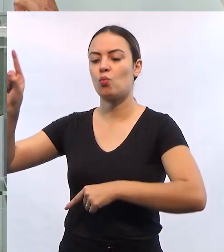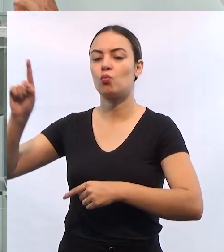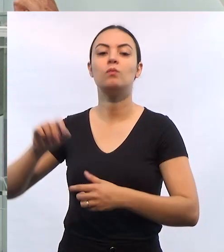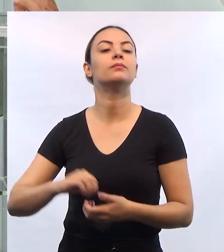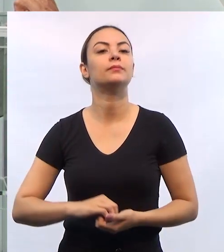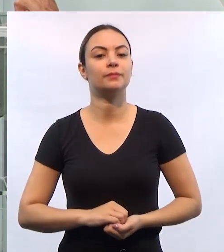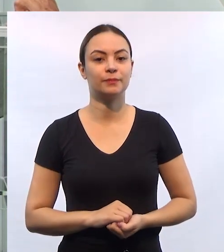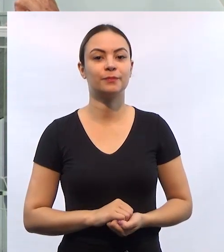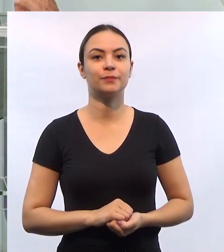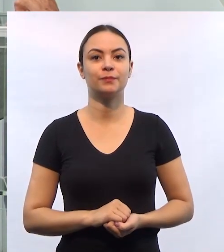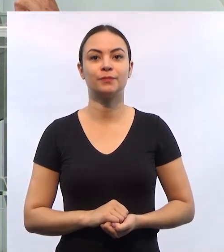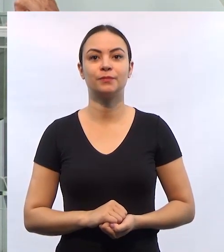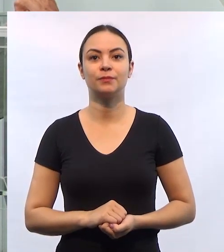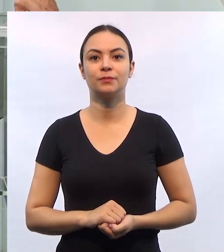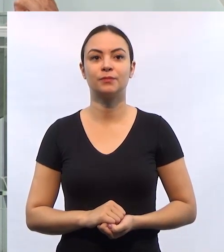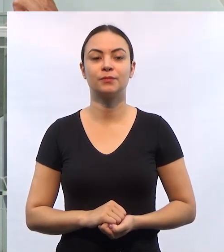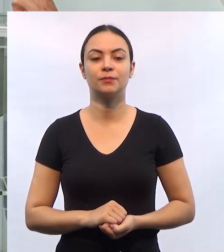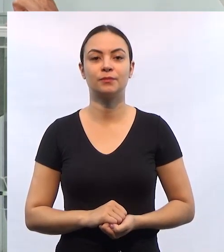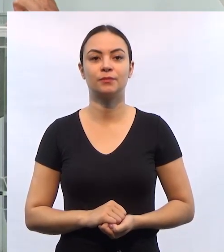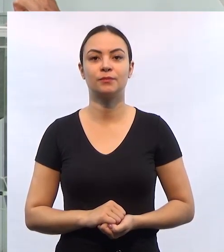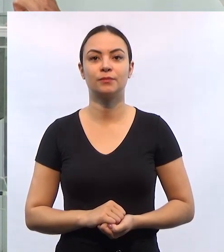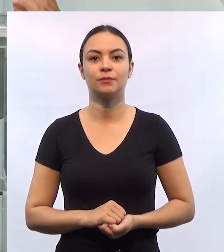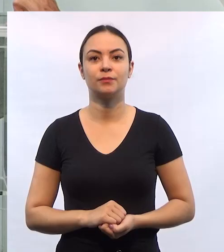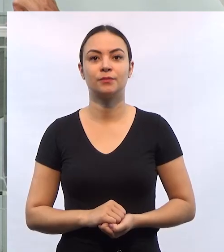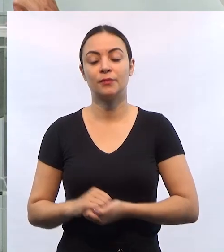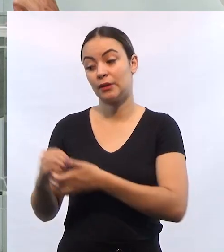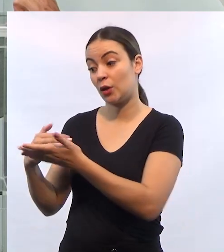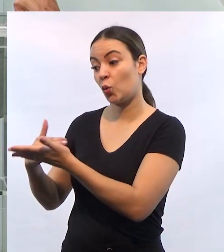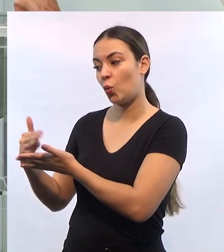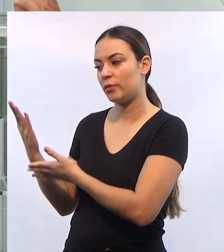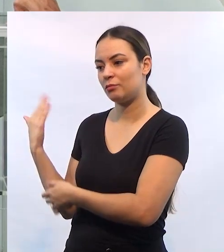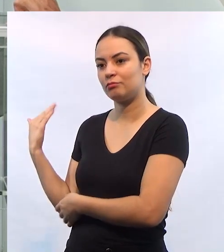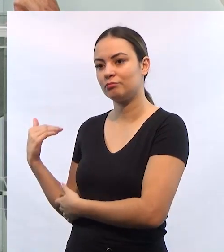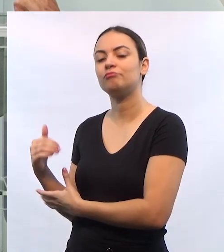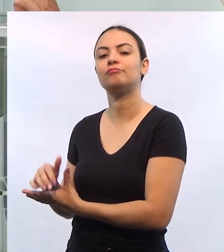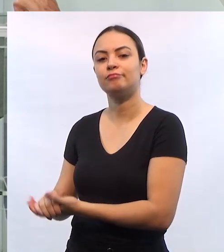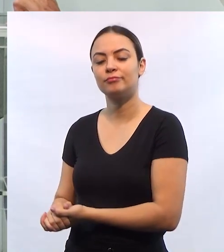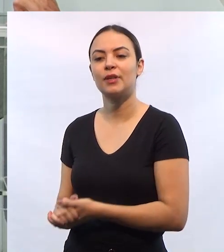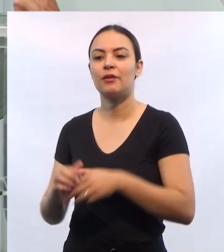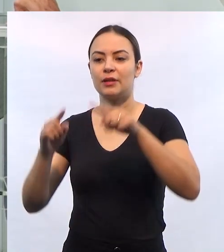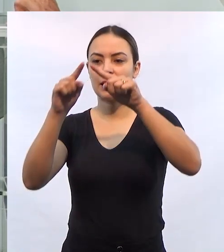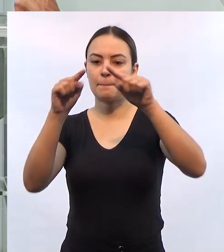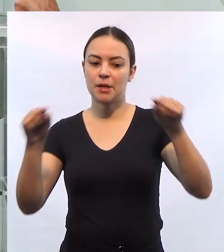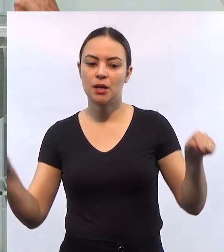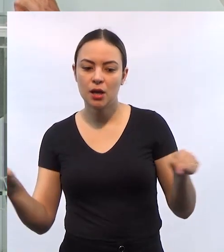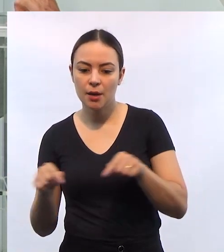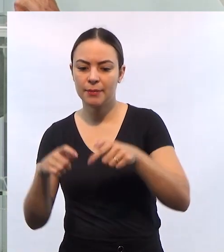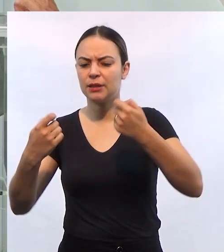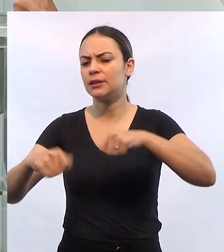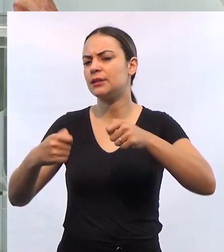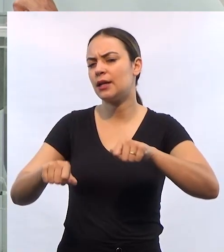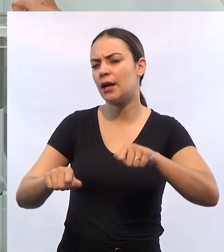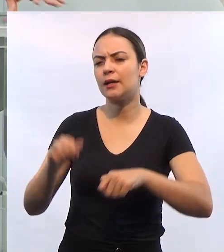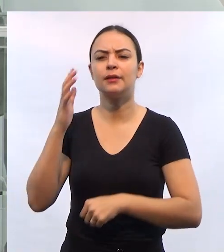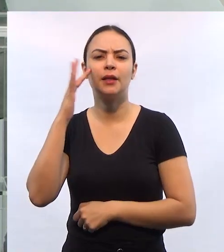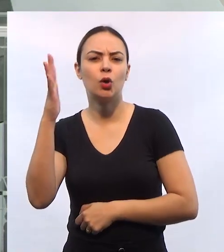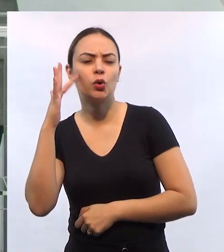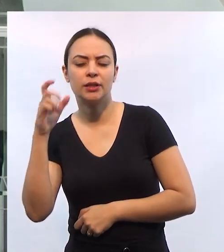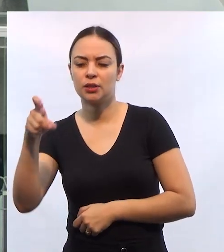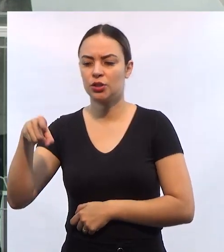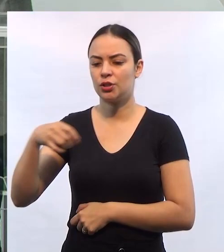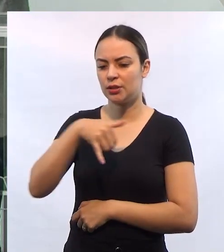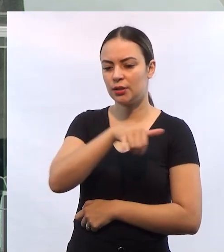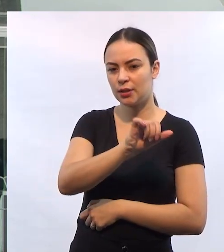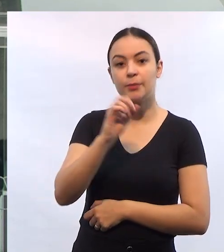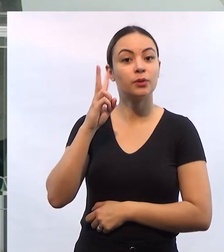aí tudo isso começou lá. E aí nós falamos da pirâmide das necessidades, falamos das teorias X e Y, né? É verdade? E aí